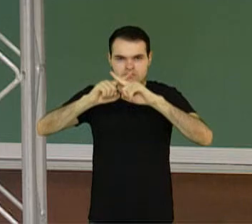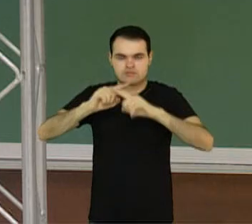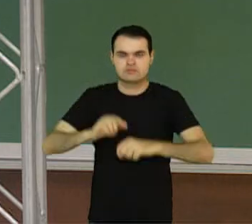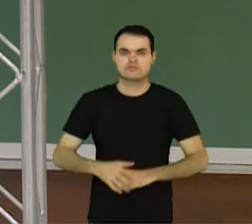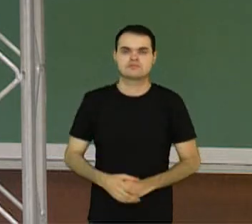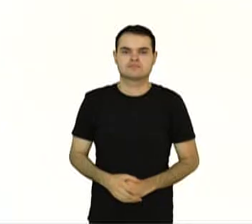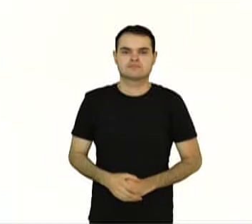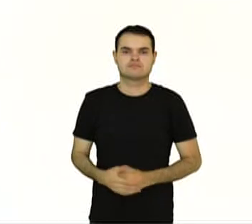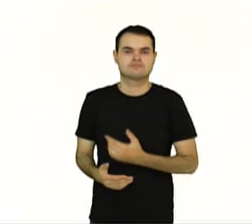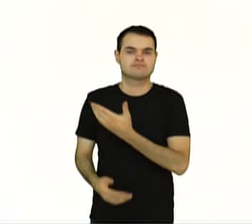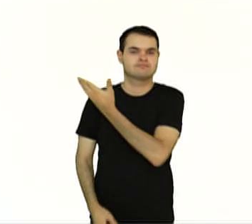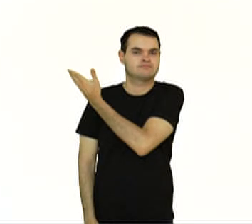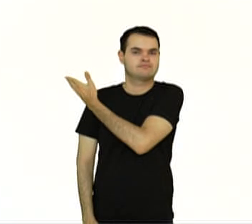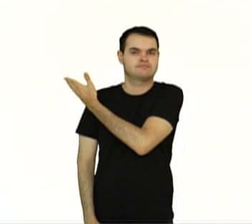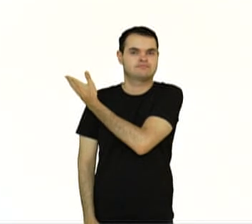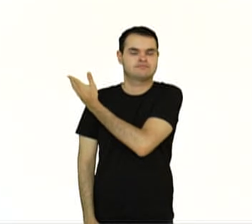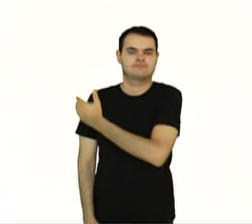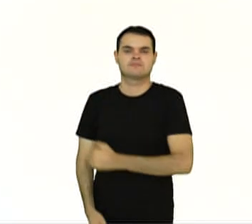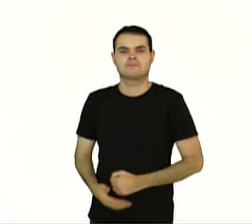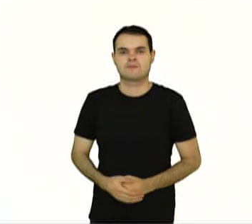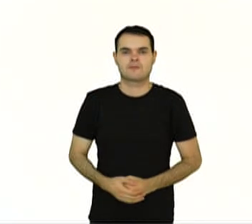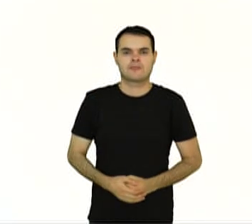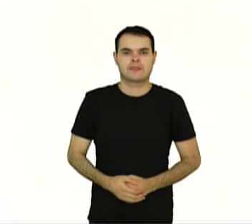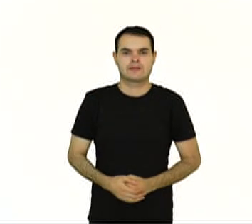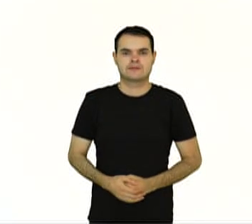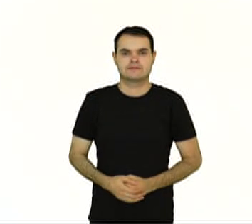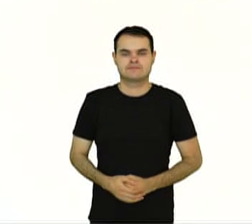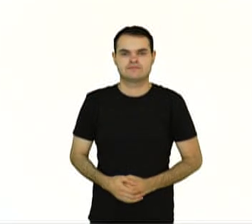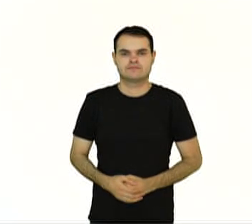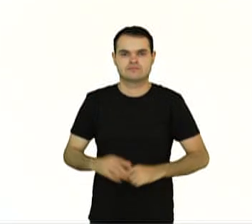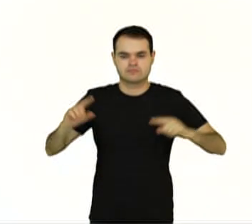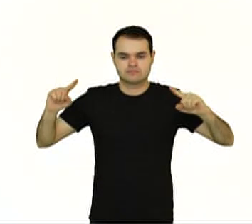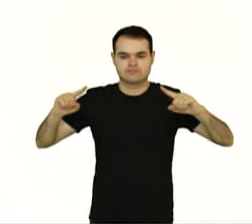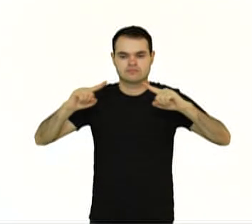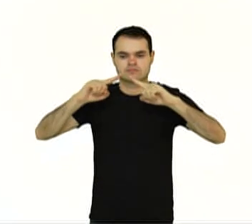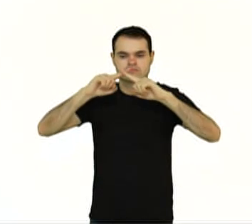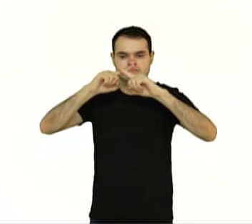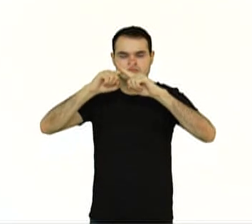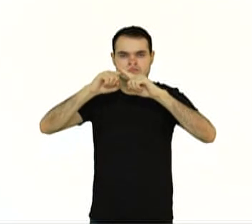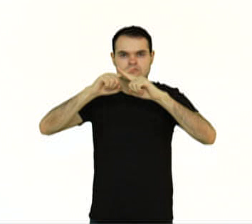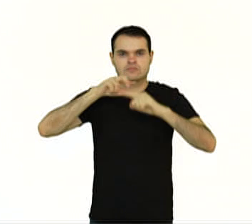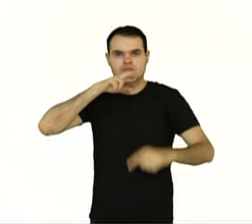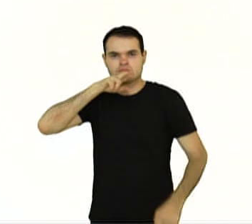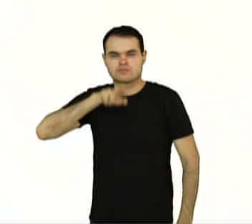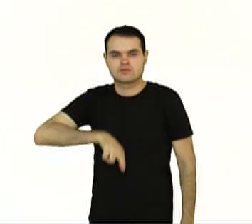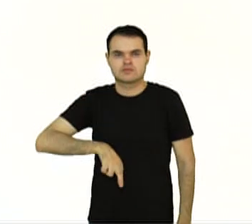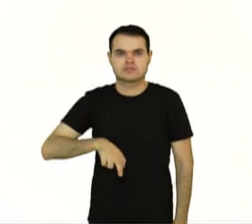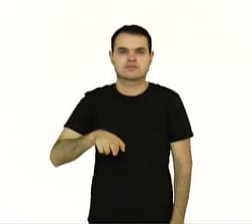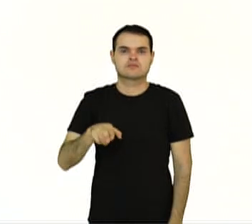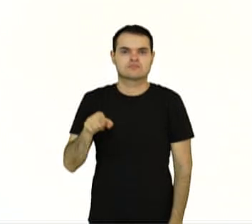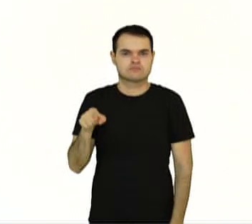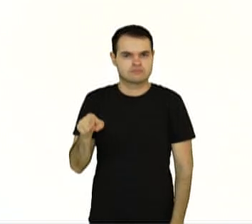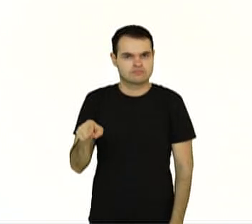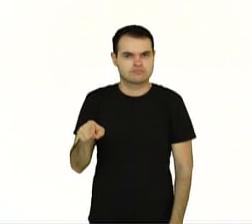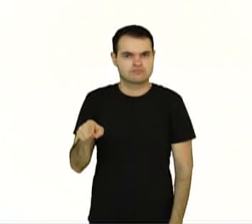E vai ficar assim a nossa continha, ó, 25 vezes x, 25x igual a 600